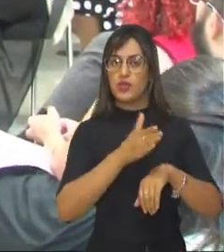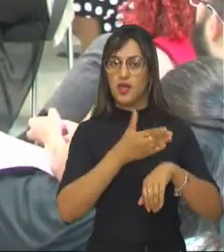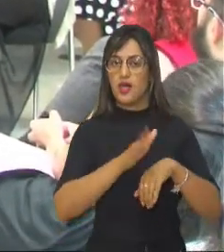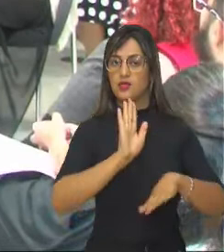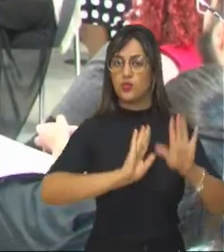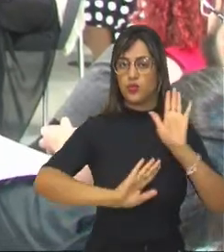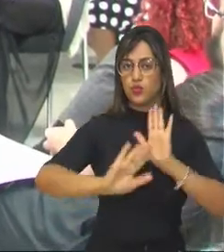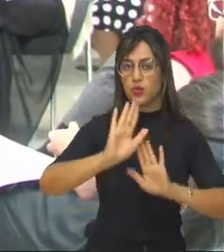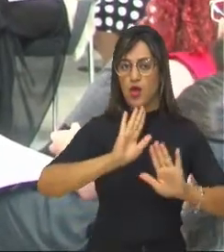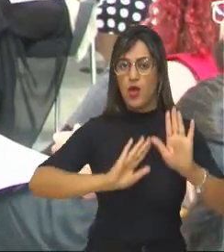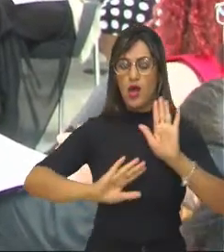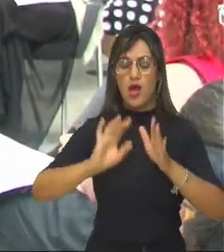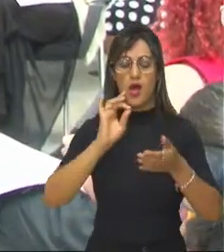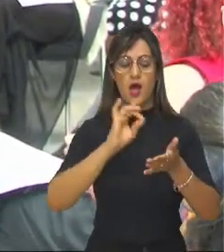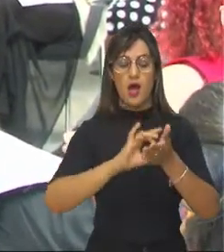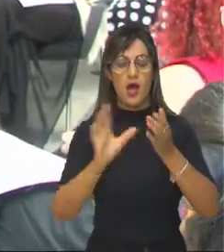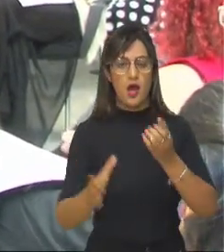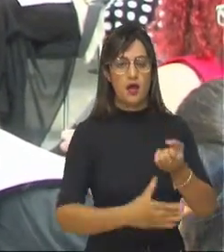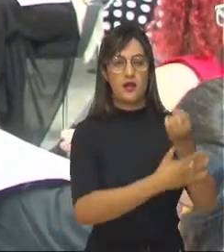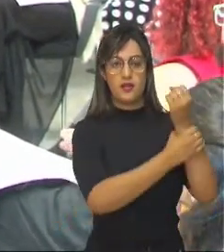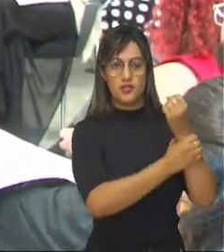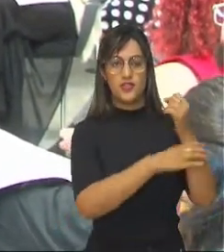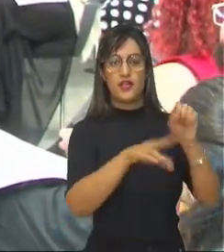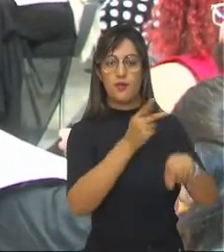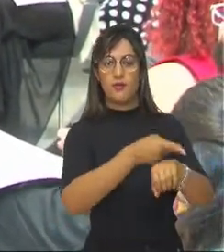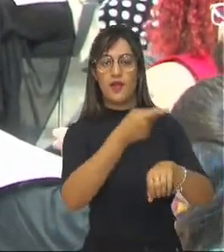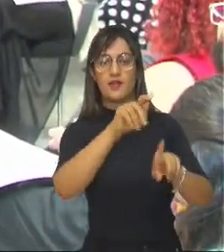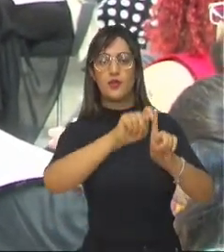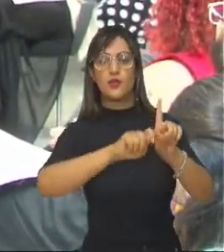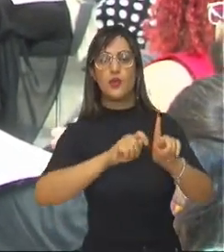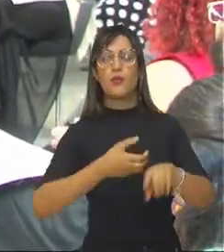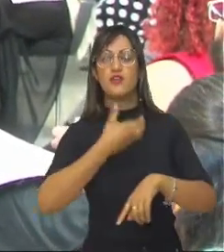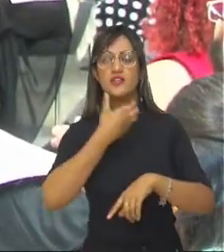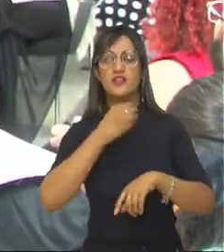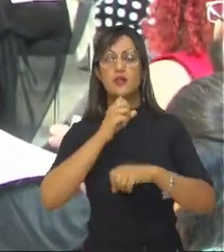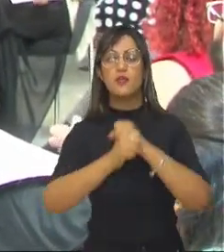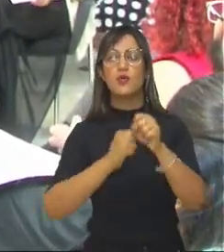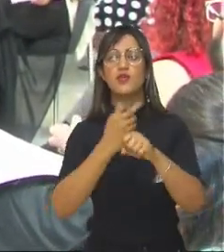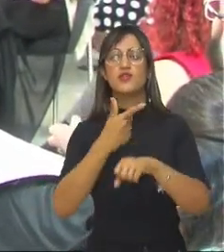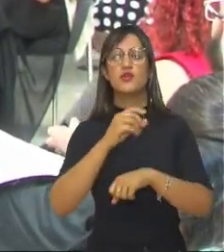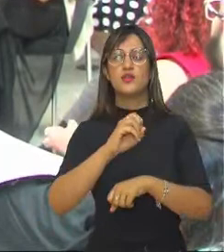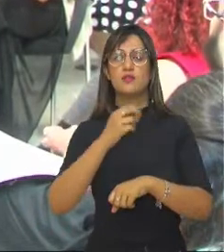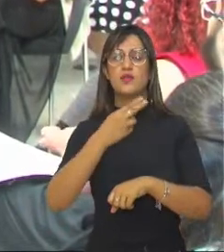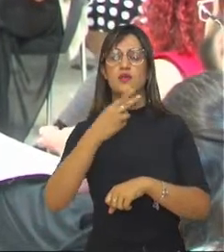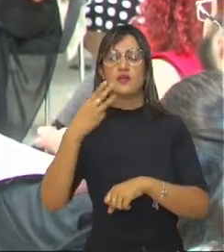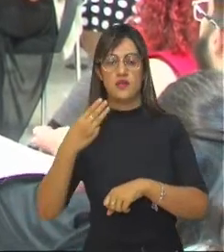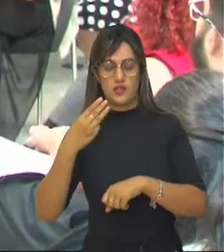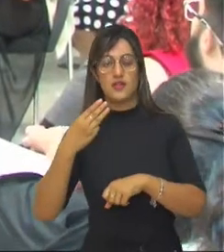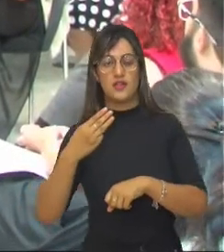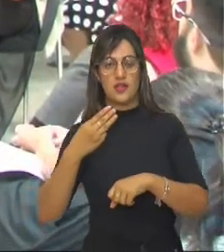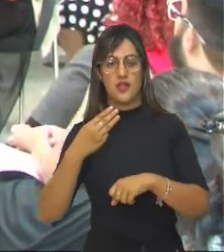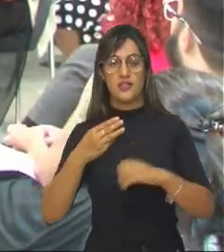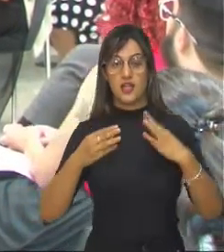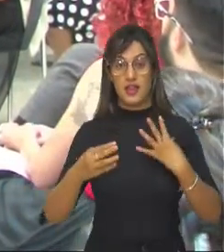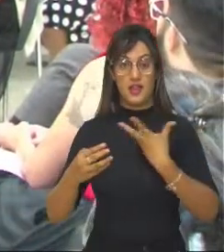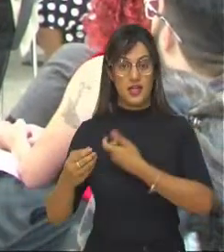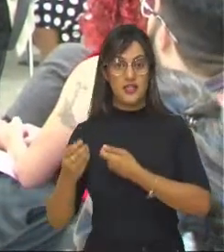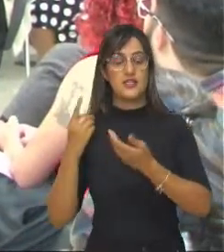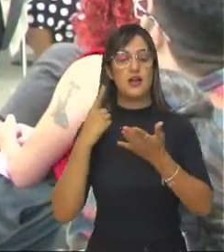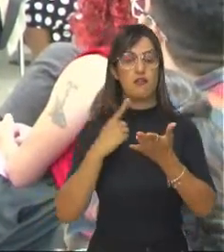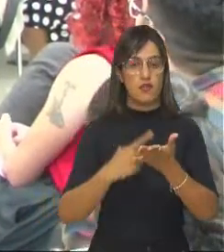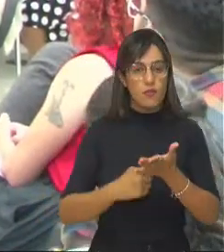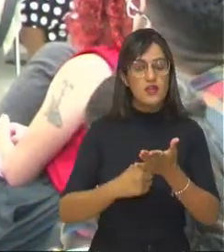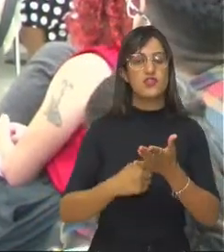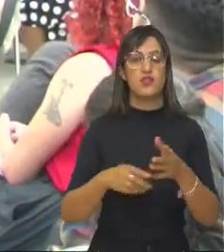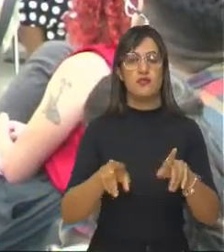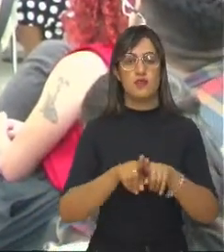está garantido que na premiação de dezembro de 2023, na categoria transafirmativa, uma